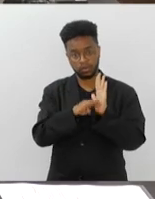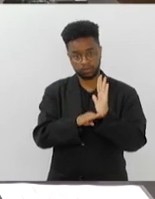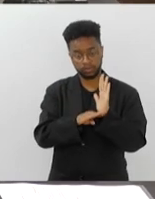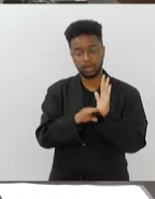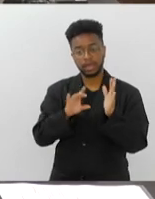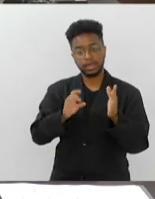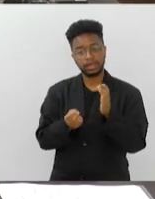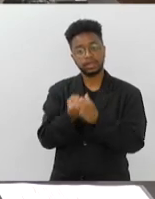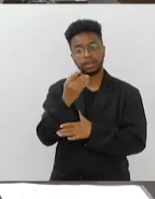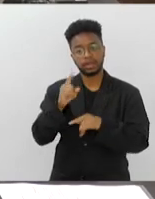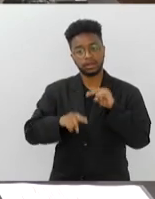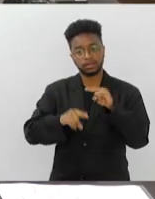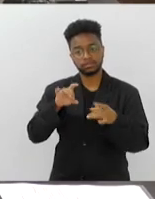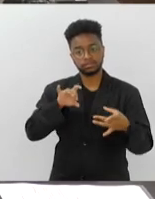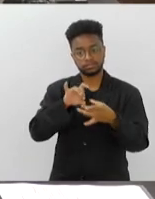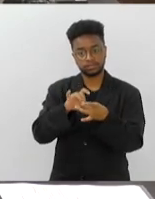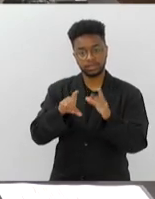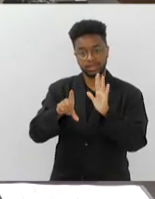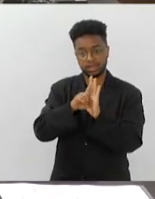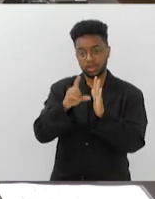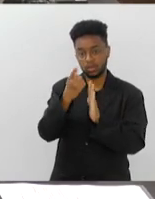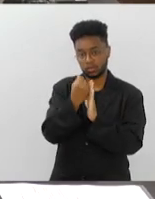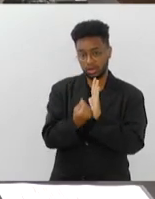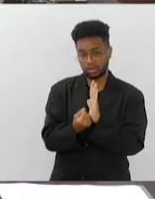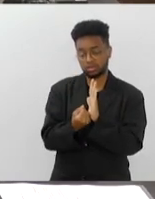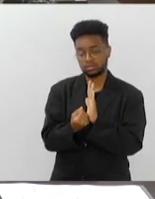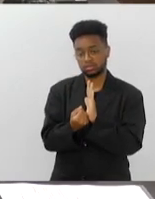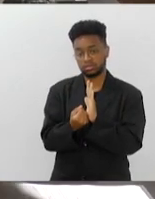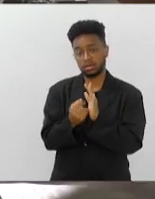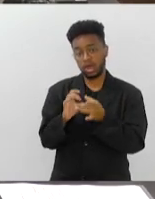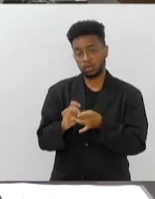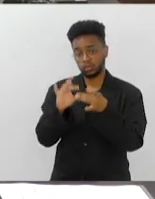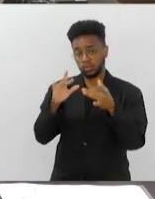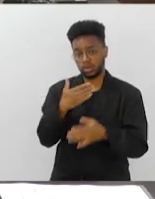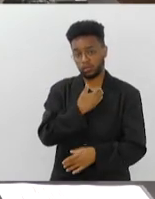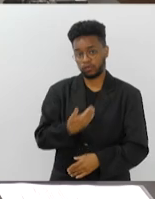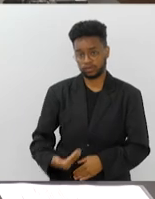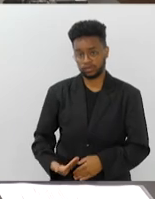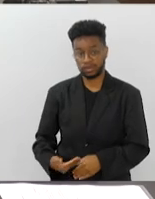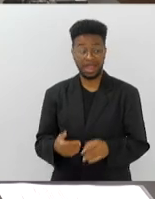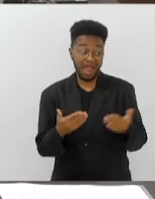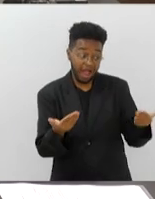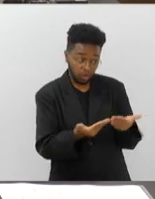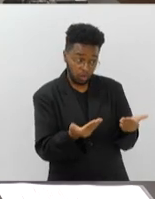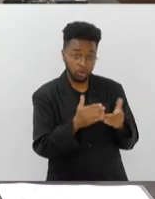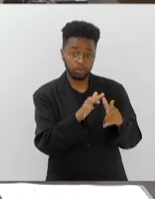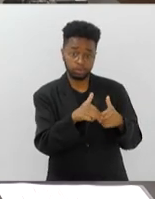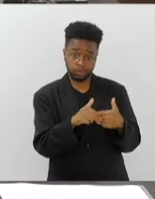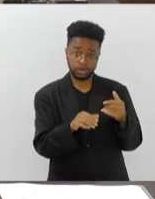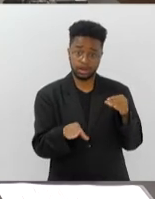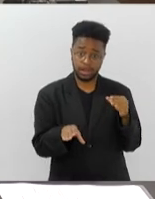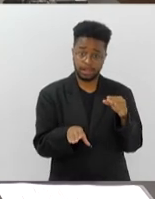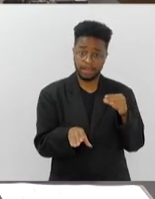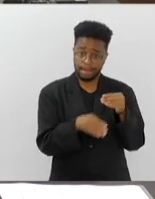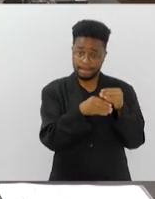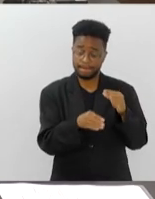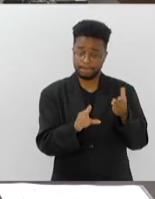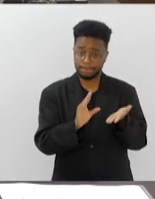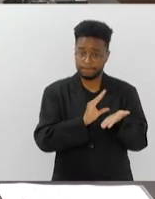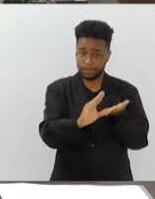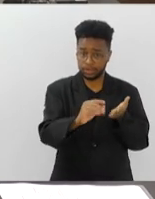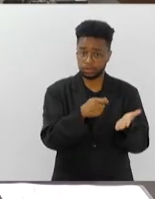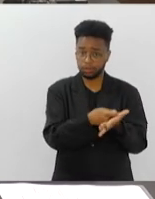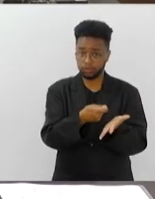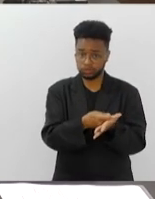produtos nas leis orçamentárias para autorizar o governo a fazer. Agora, né? Não é? Com as emendas impositivas. Com as